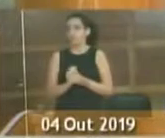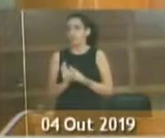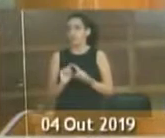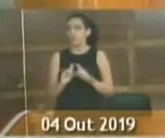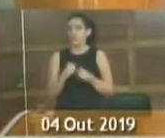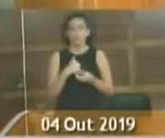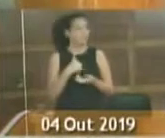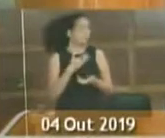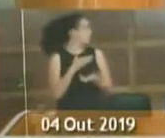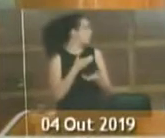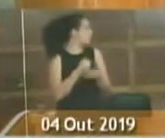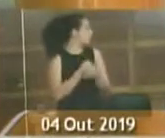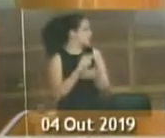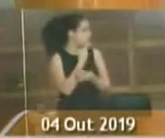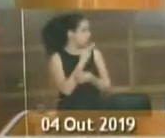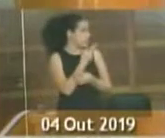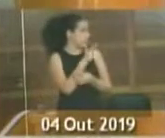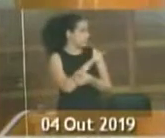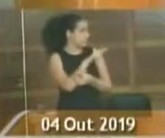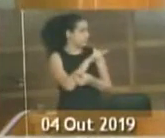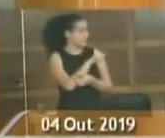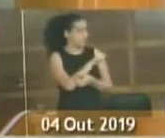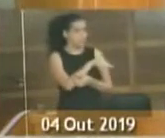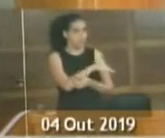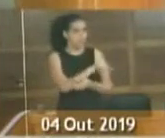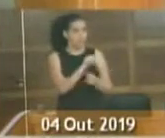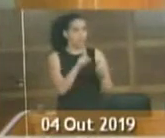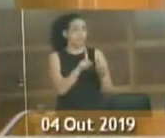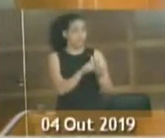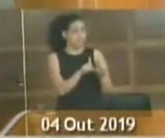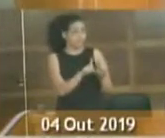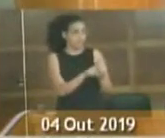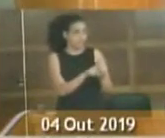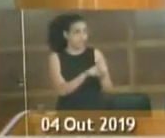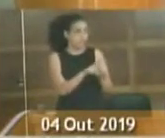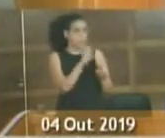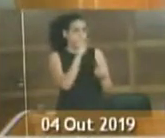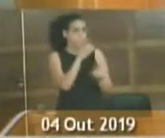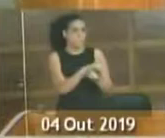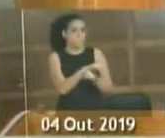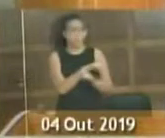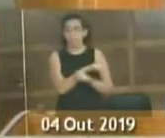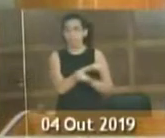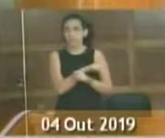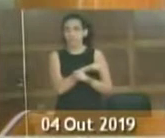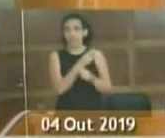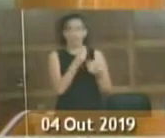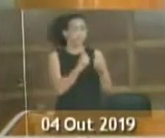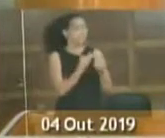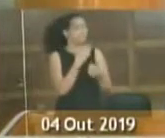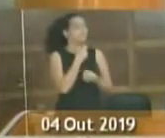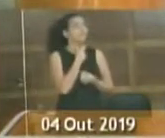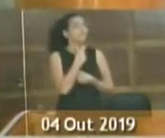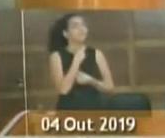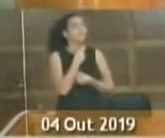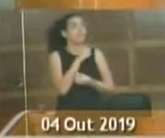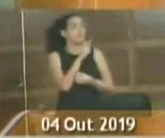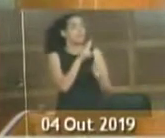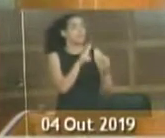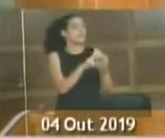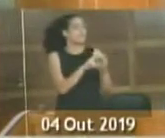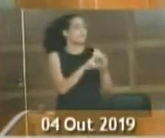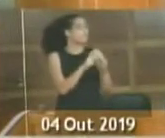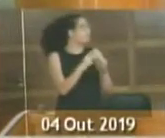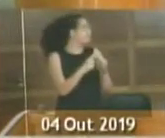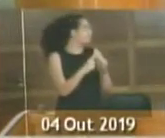Mas eu quero dizer aqui que a Luana também é a. Olha como é que eu estou. É a veterinária, é a